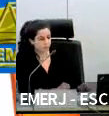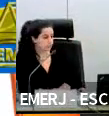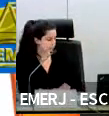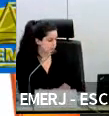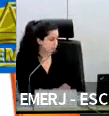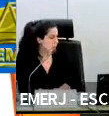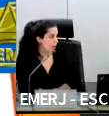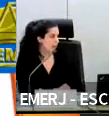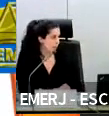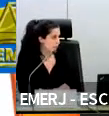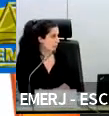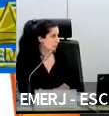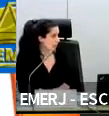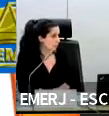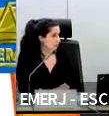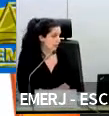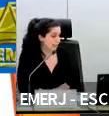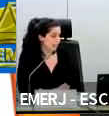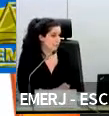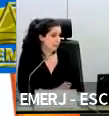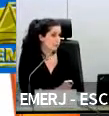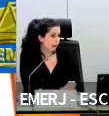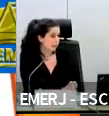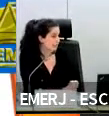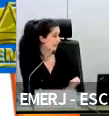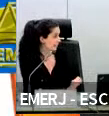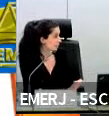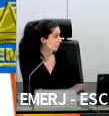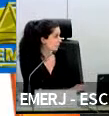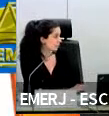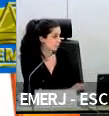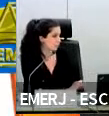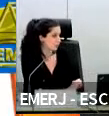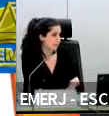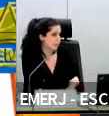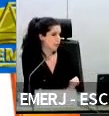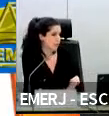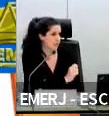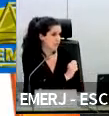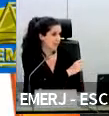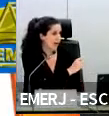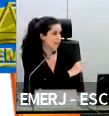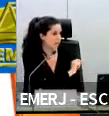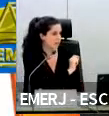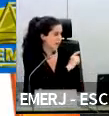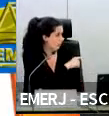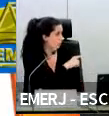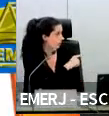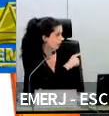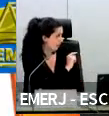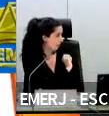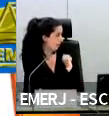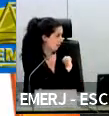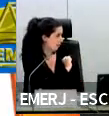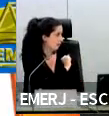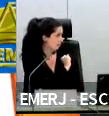equivocadamente é distribuído para Leopoldina. Então, teve um dado grave de 70% dos processos que chegavam nas varas do